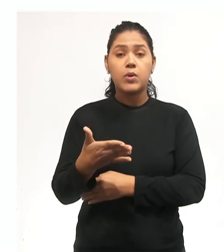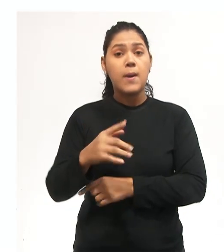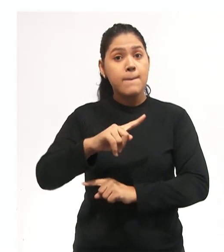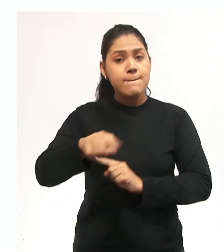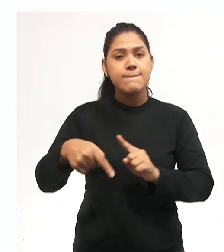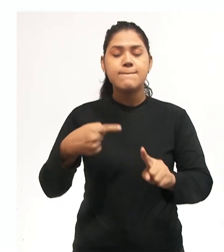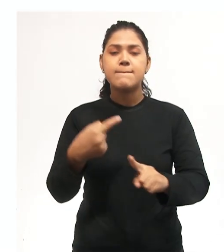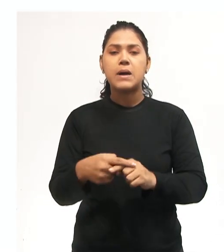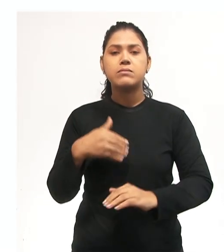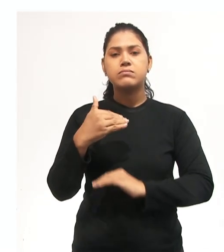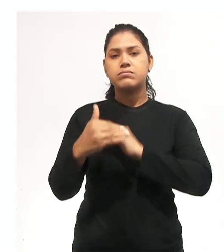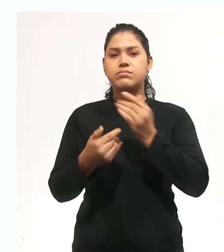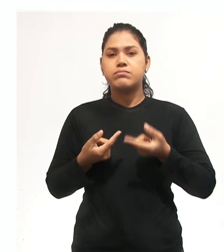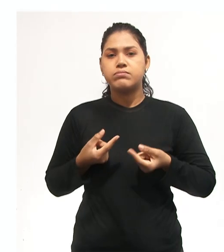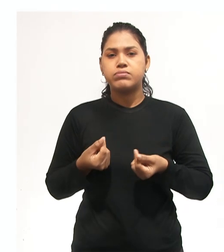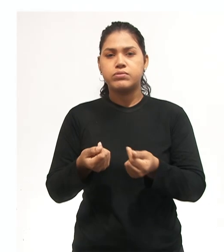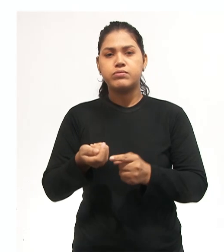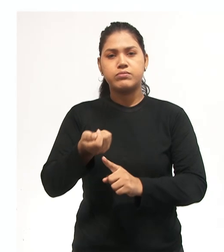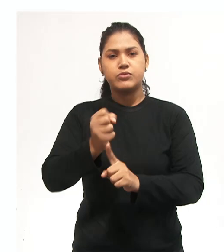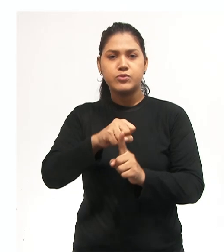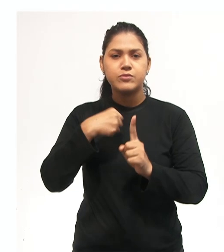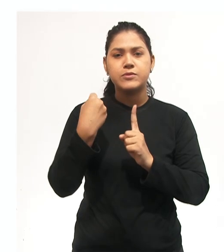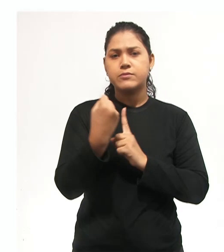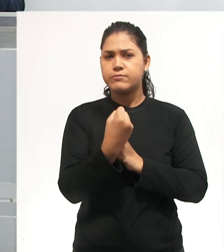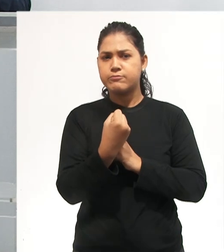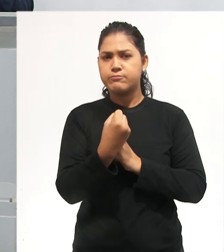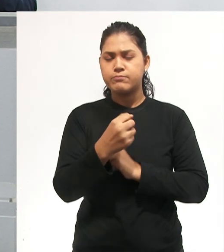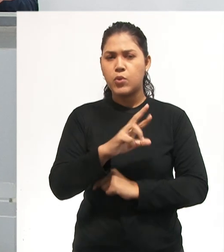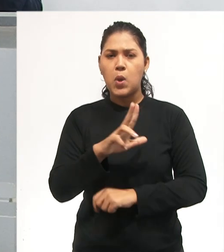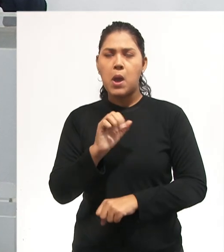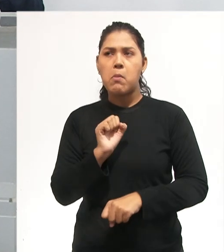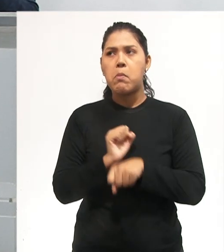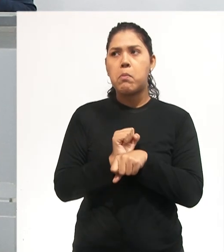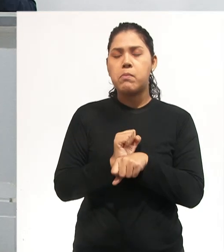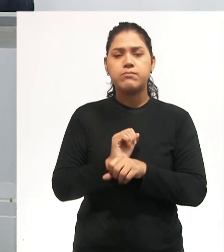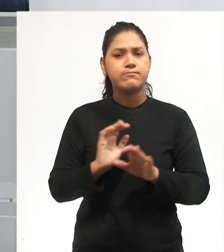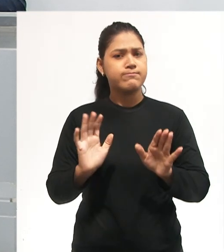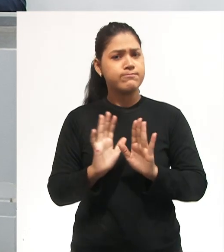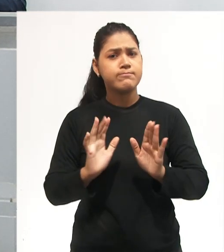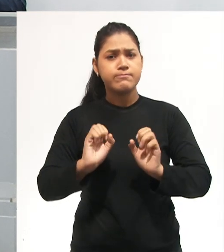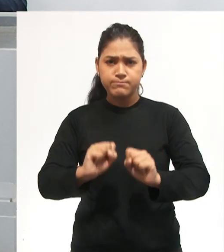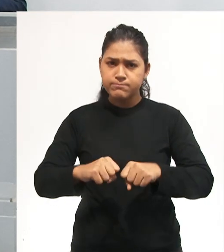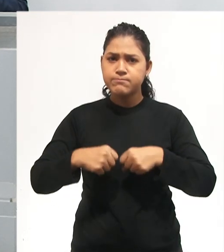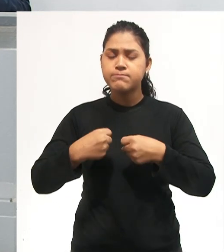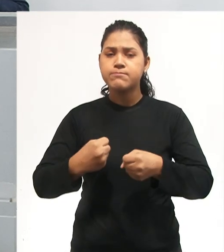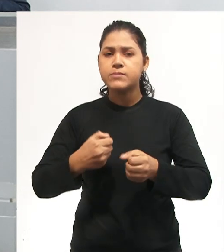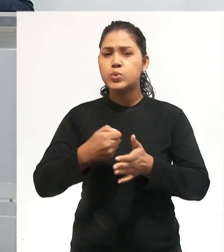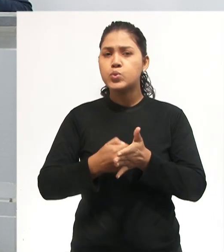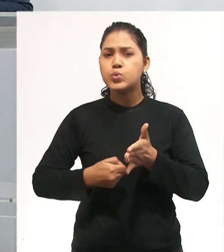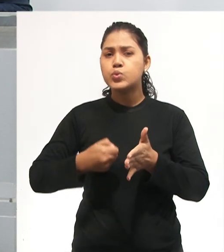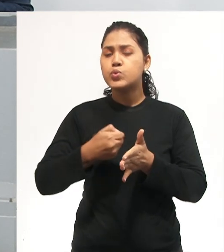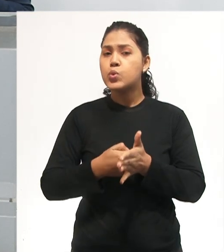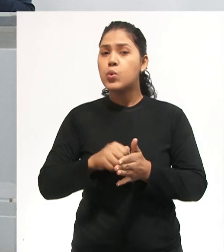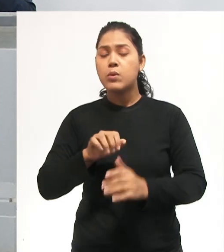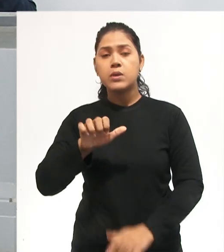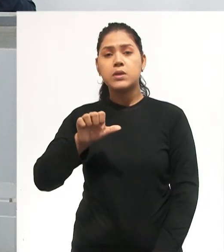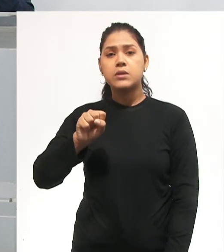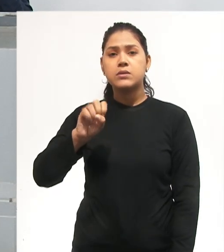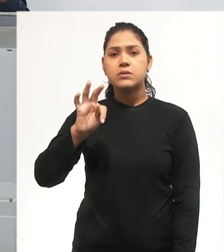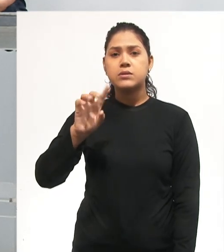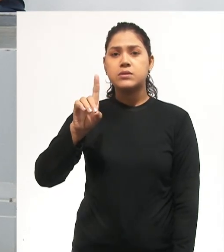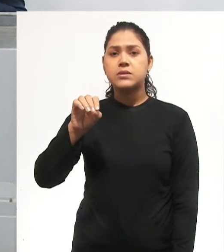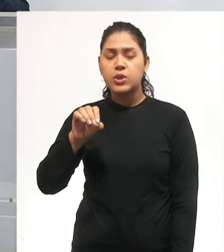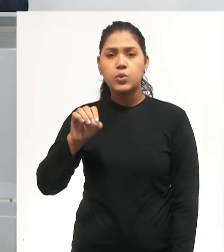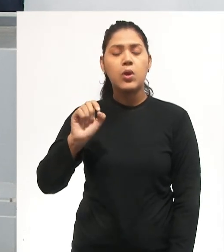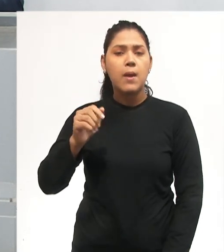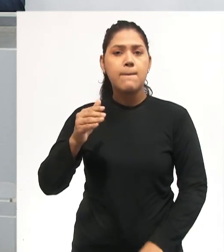social, ok? Então, não é um Estado inerte, né? É um Estado que age, ok? Então, a ideia do Estado empreendedor é esse